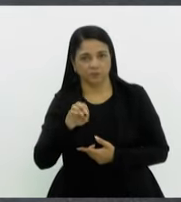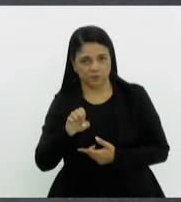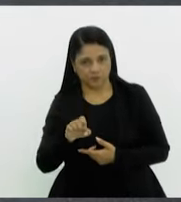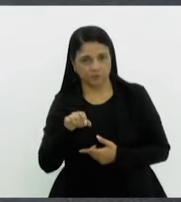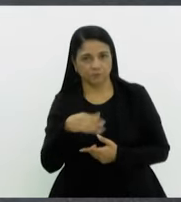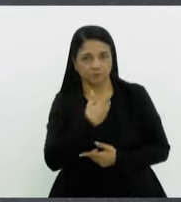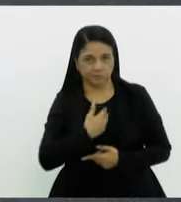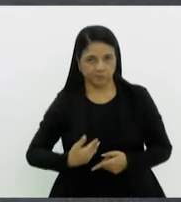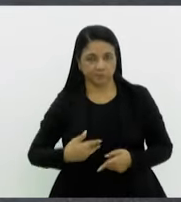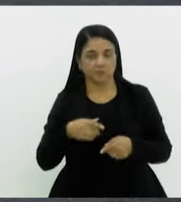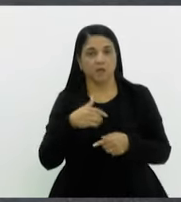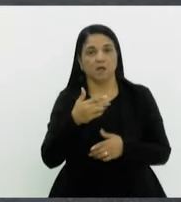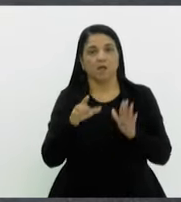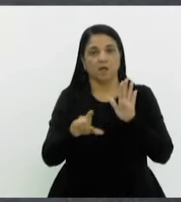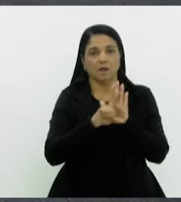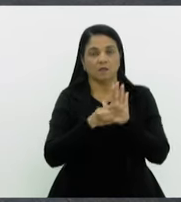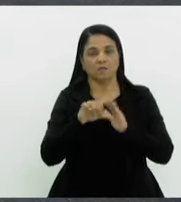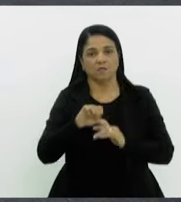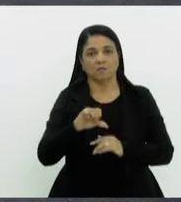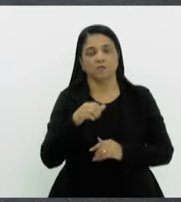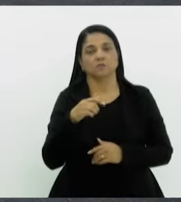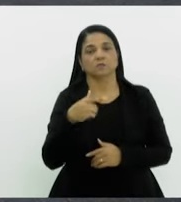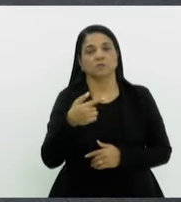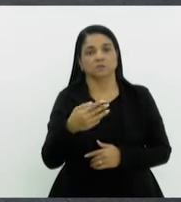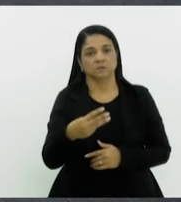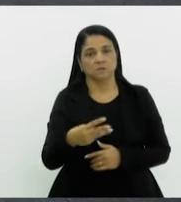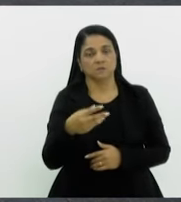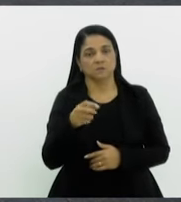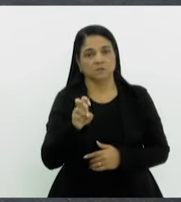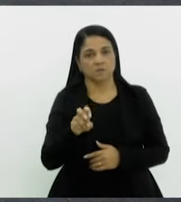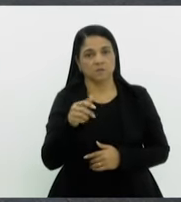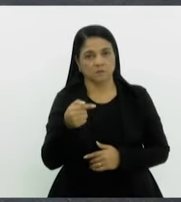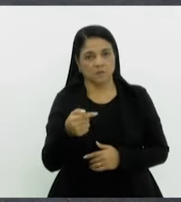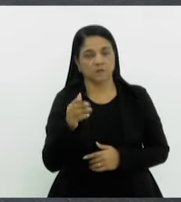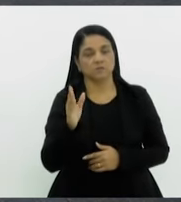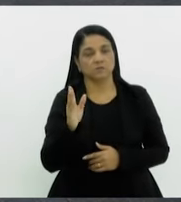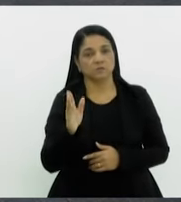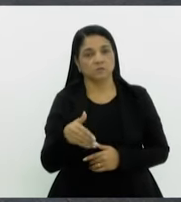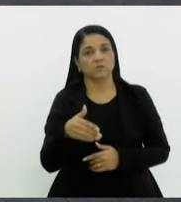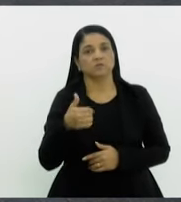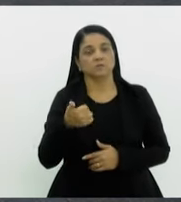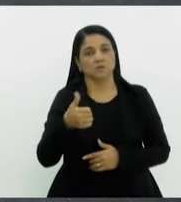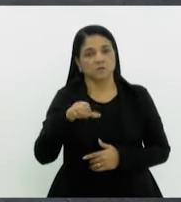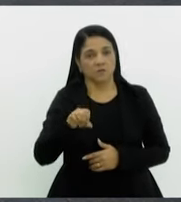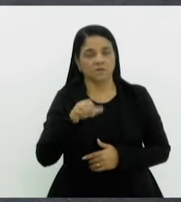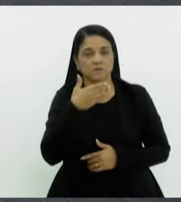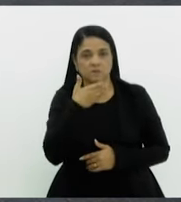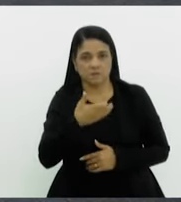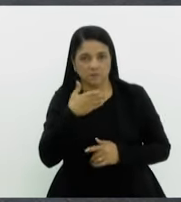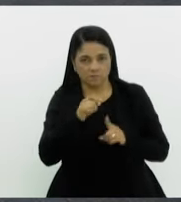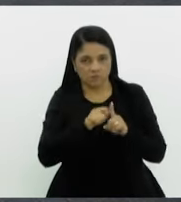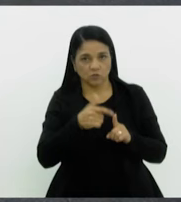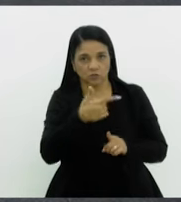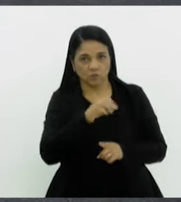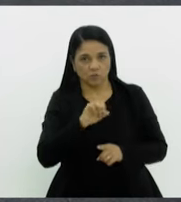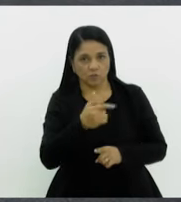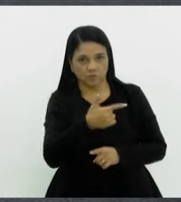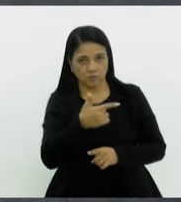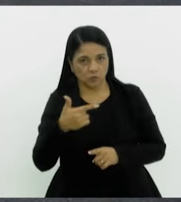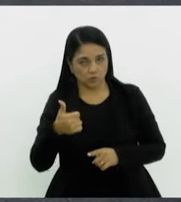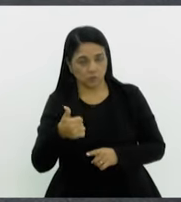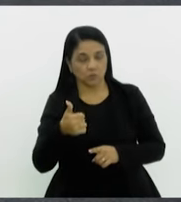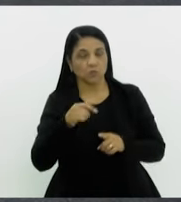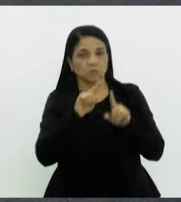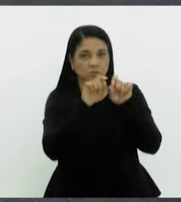Estadual 9.537, de 29 de dezembro de 2021, que dispõe sobre o sistema de proteção